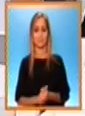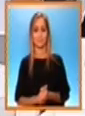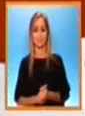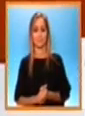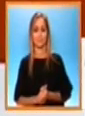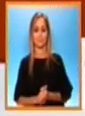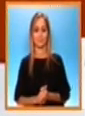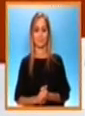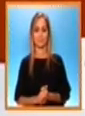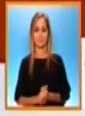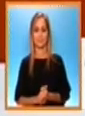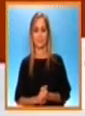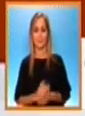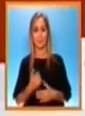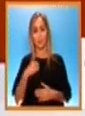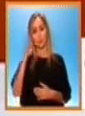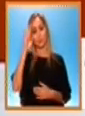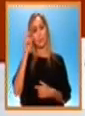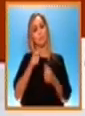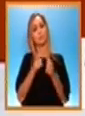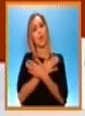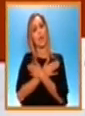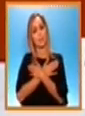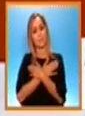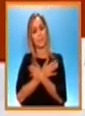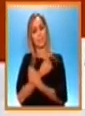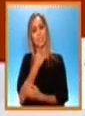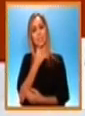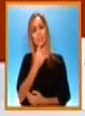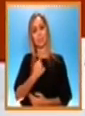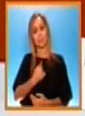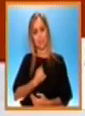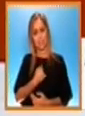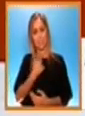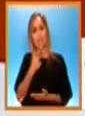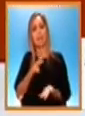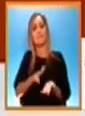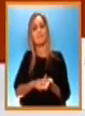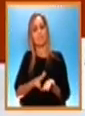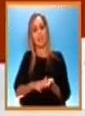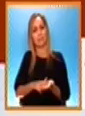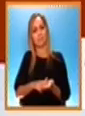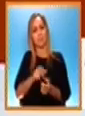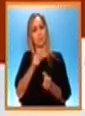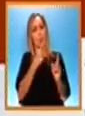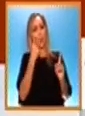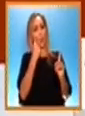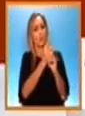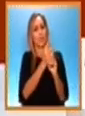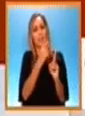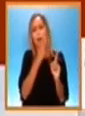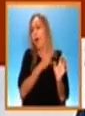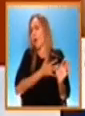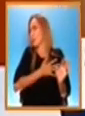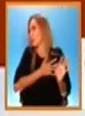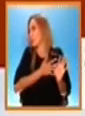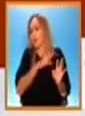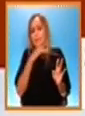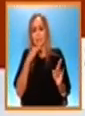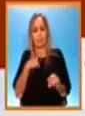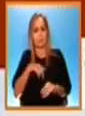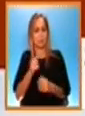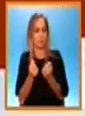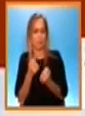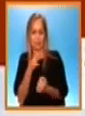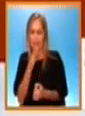Mas porque eu sei que as pessoas que são amigas dizem-nos, no fundo, a verdade. Os conhecidos dizem, ai, adorei, foi muito giro. E depois vão para o carro